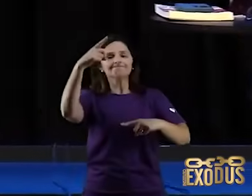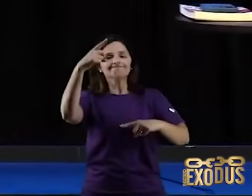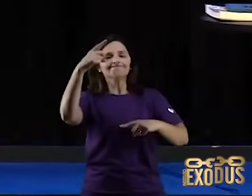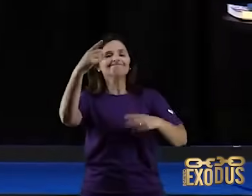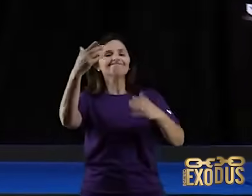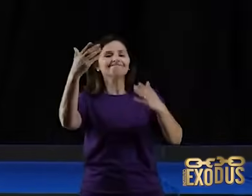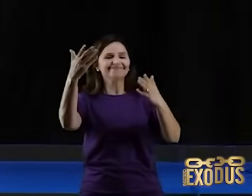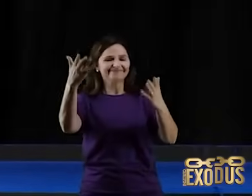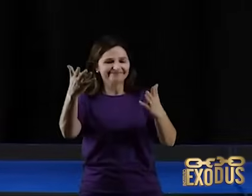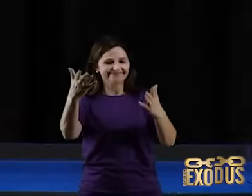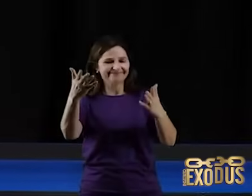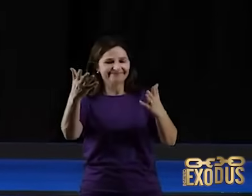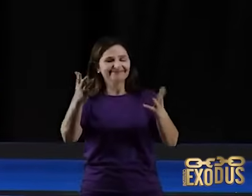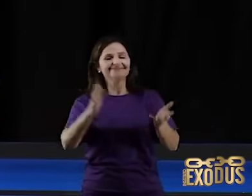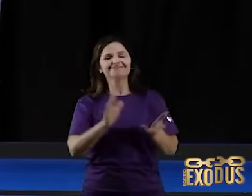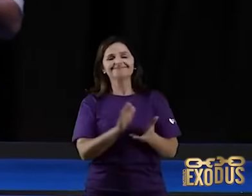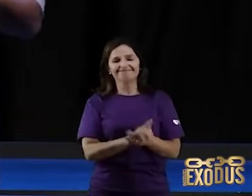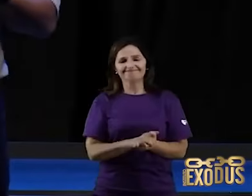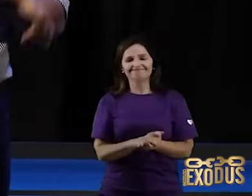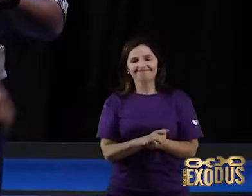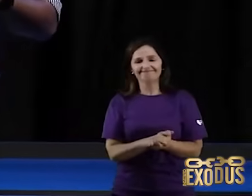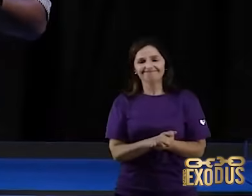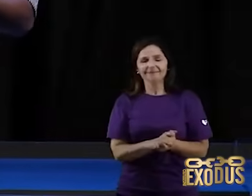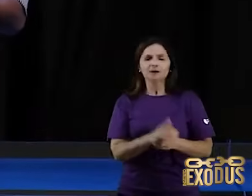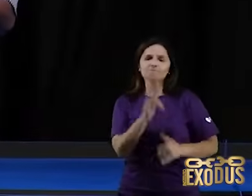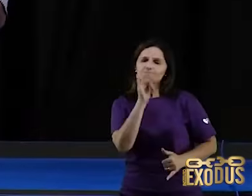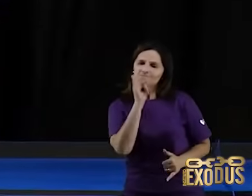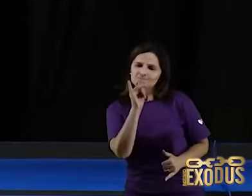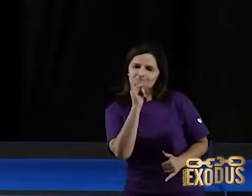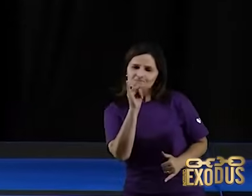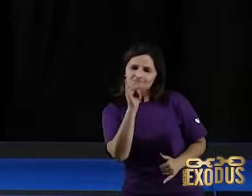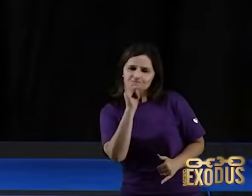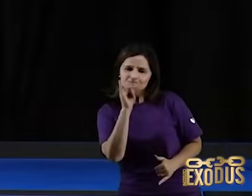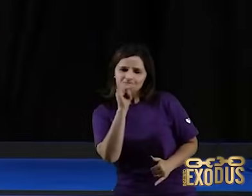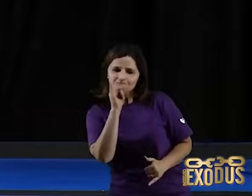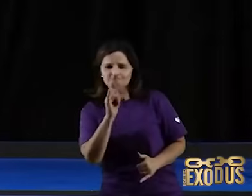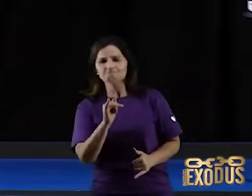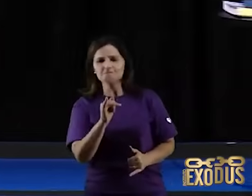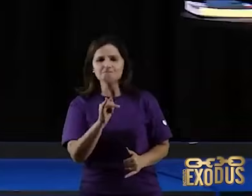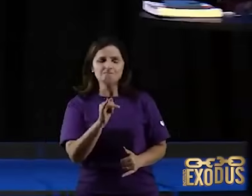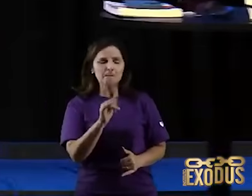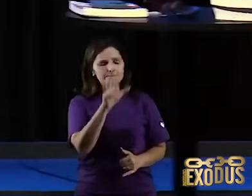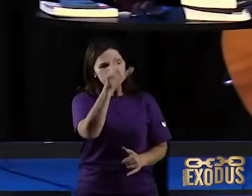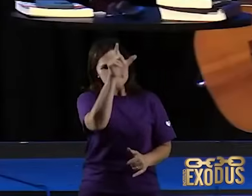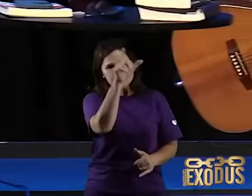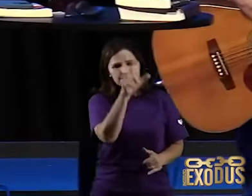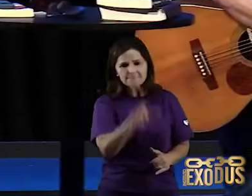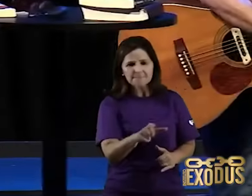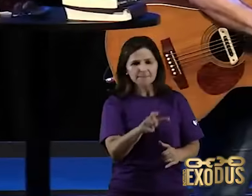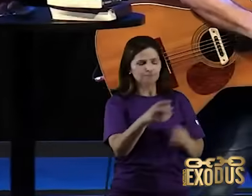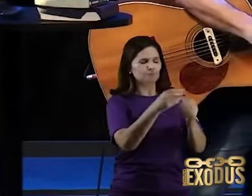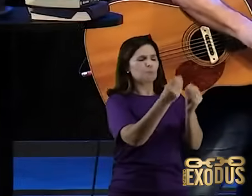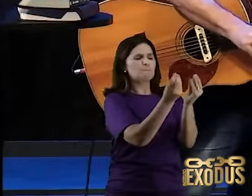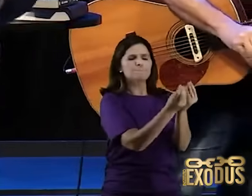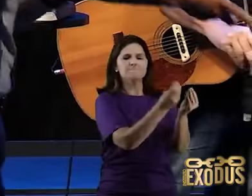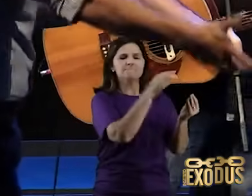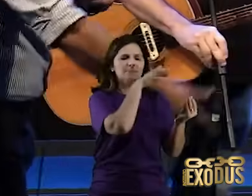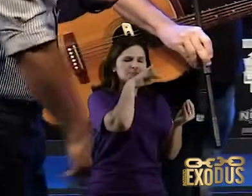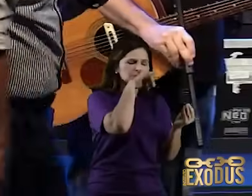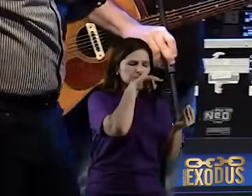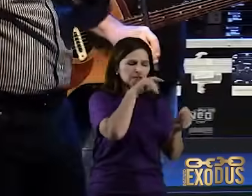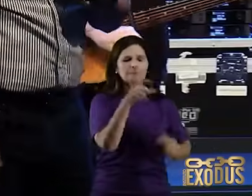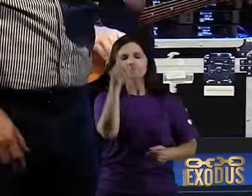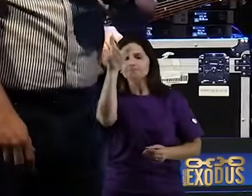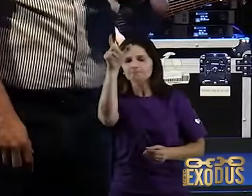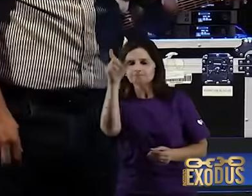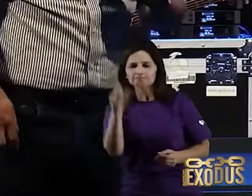contrário sai com uma mão ótima cheio de carta poderosa para descarregar no